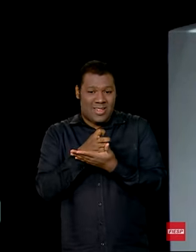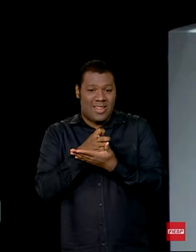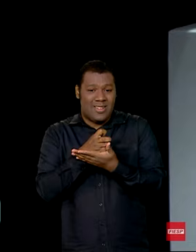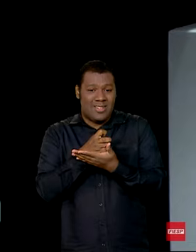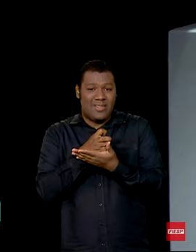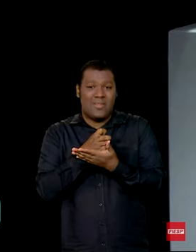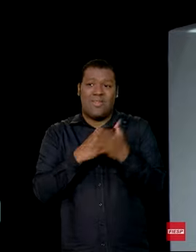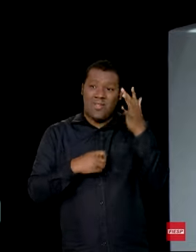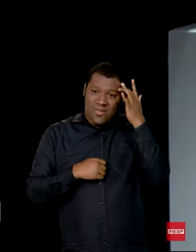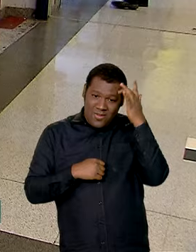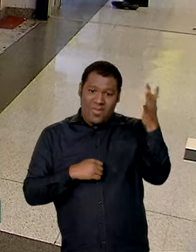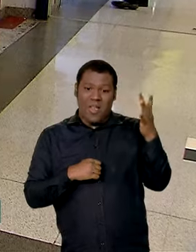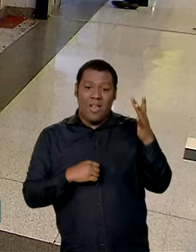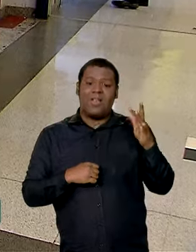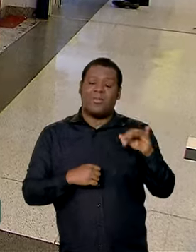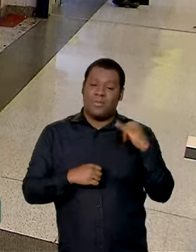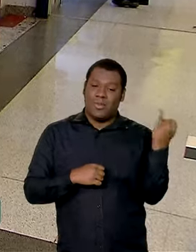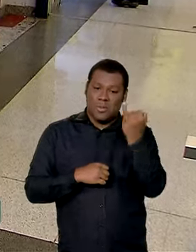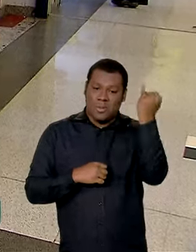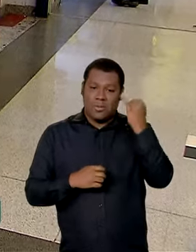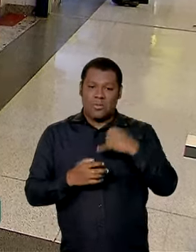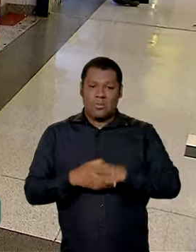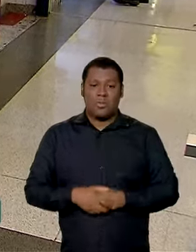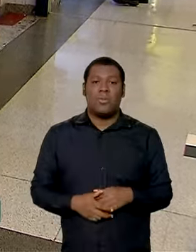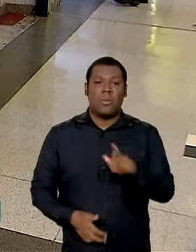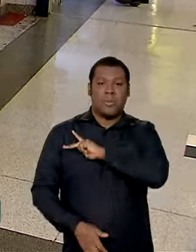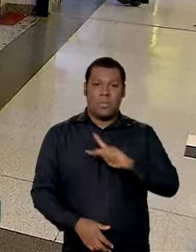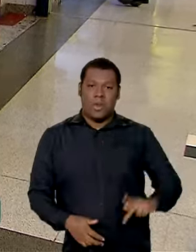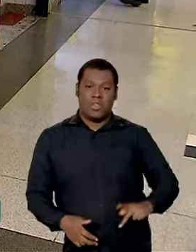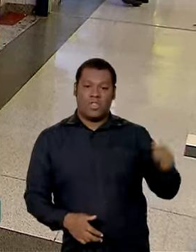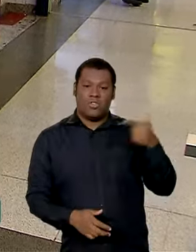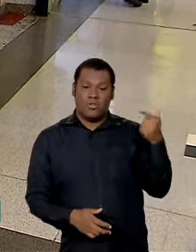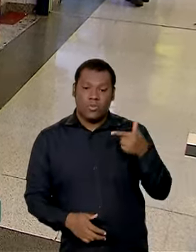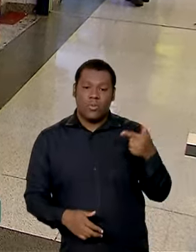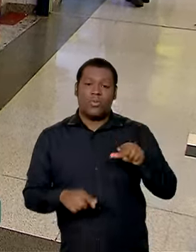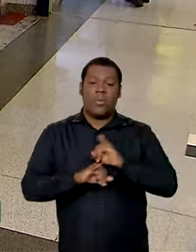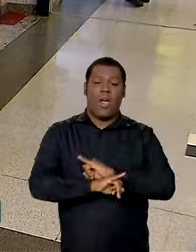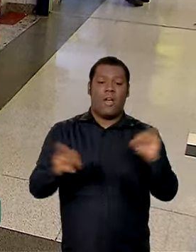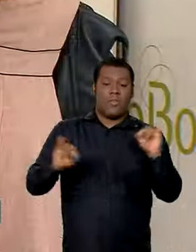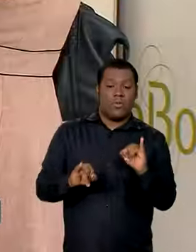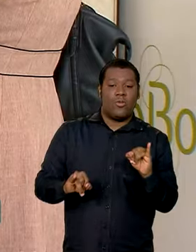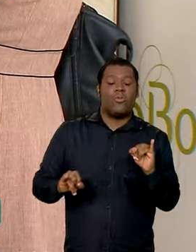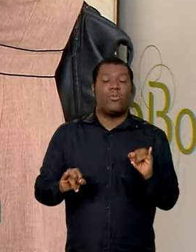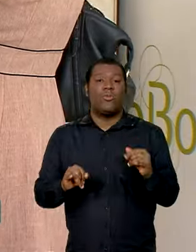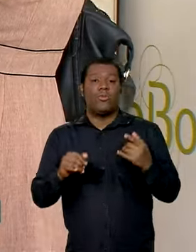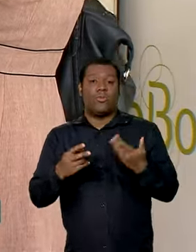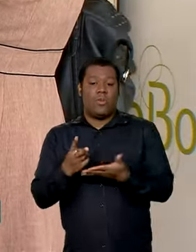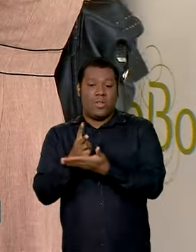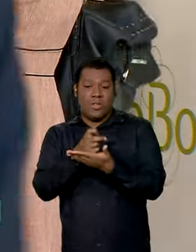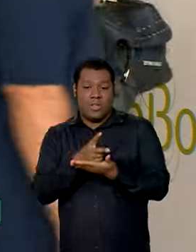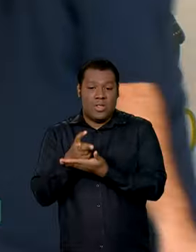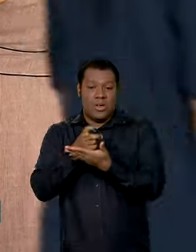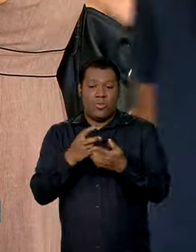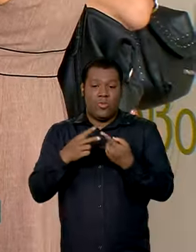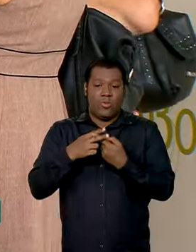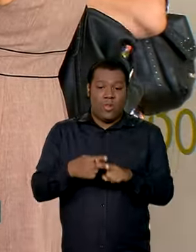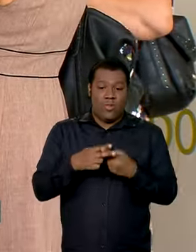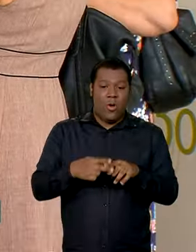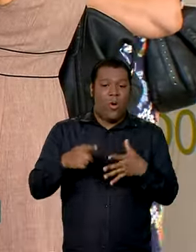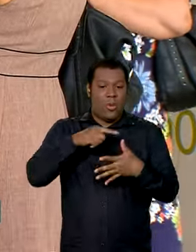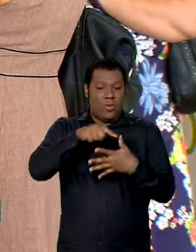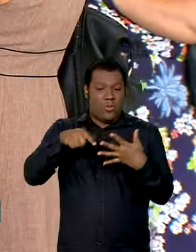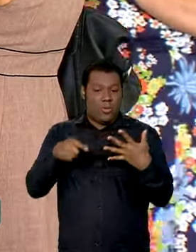extremamente importante. De acordo com o vice-presidente, a reforma que unifica 5 tributos a partir